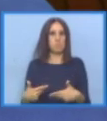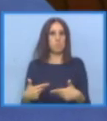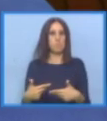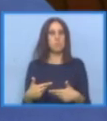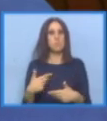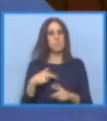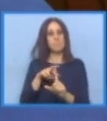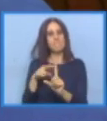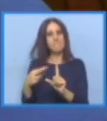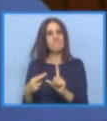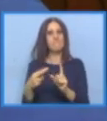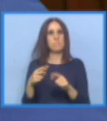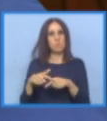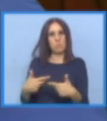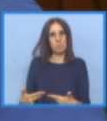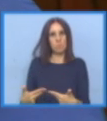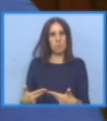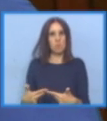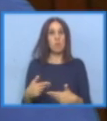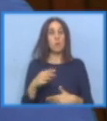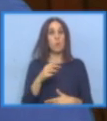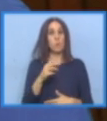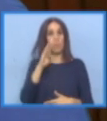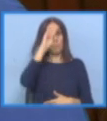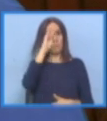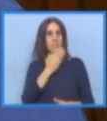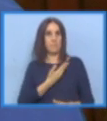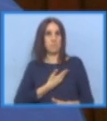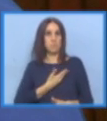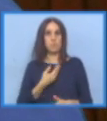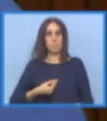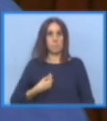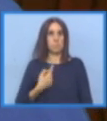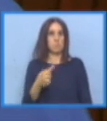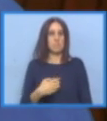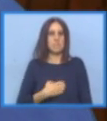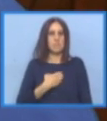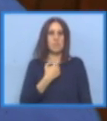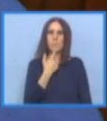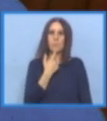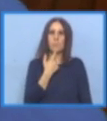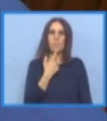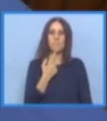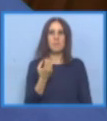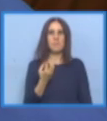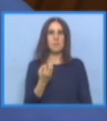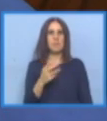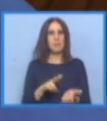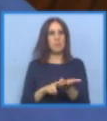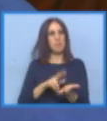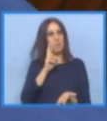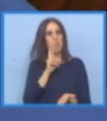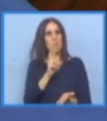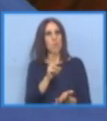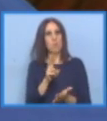quadro da antropologia contemporânea. O Papa Francisco também tem esta preocupação, sente-se muito de olhar para a realidade e de lhe